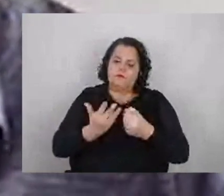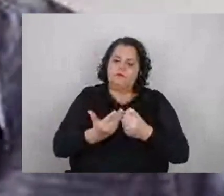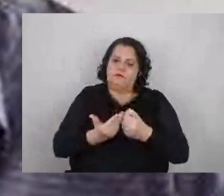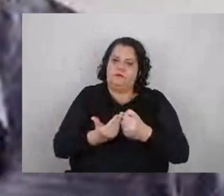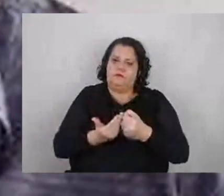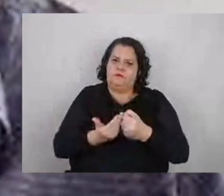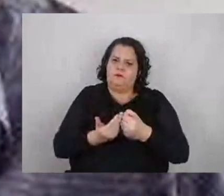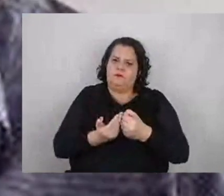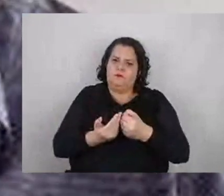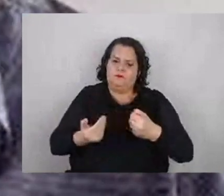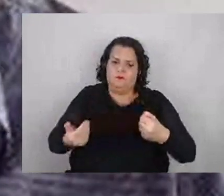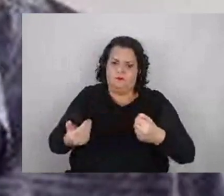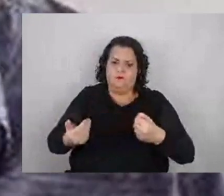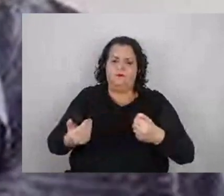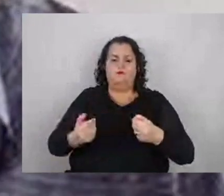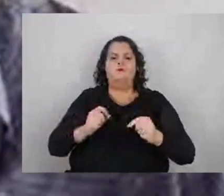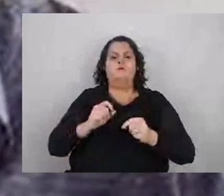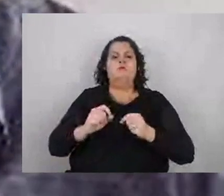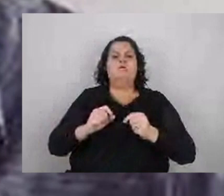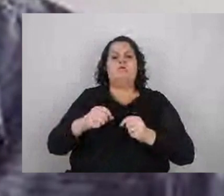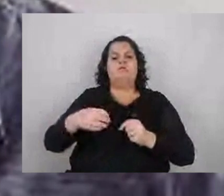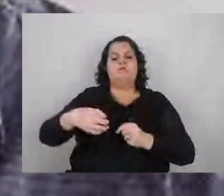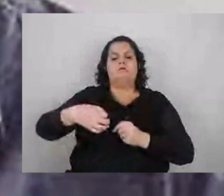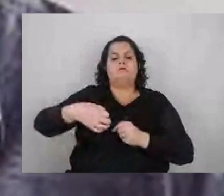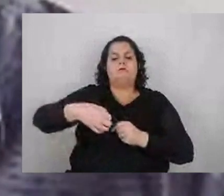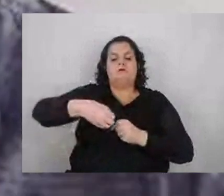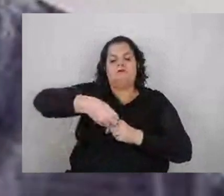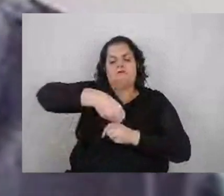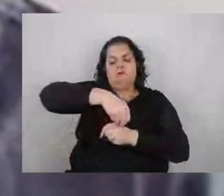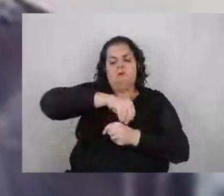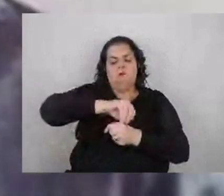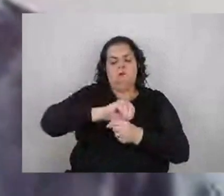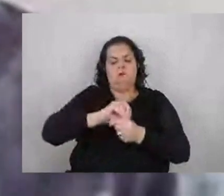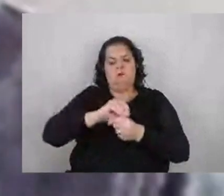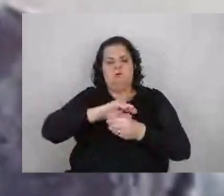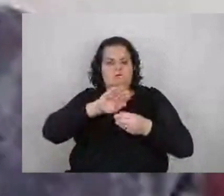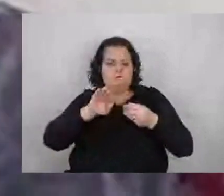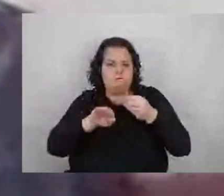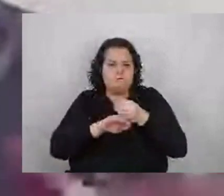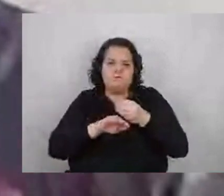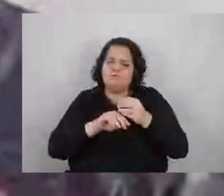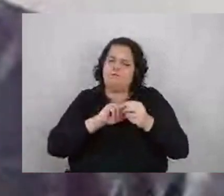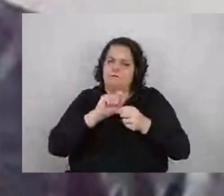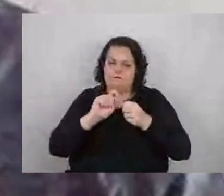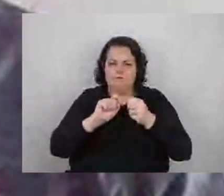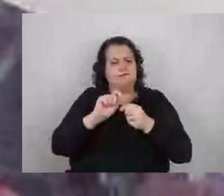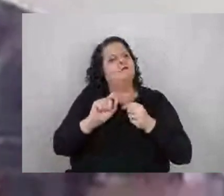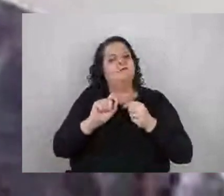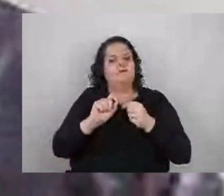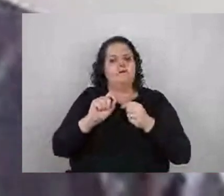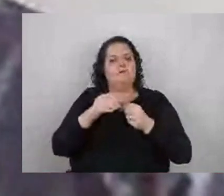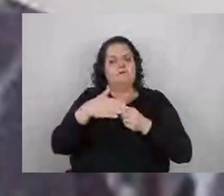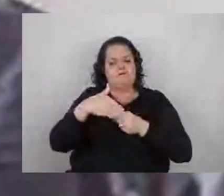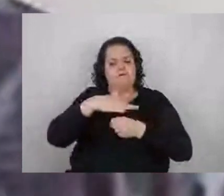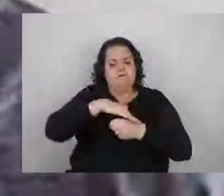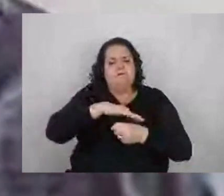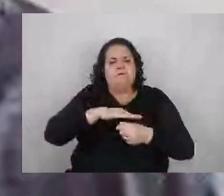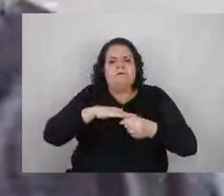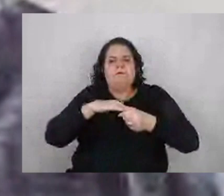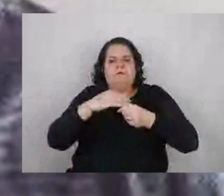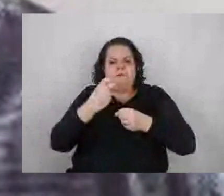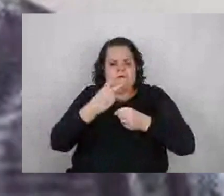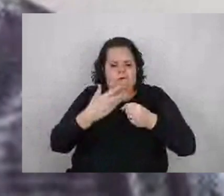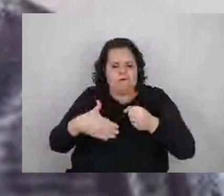de organelas subcelulares, em que ocorre o elongamento dessa membrana, dessa dupla membrana, e o conteúdo a